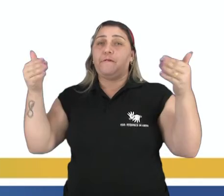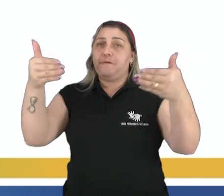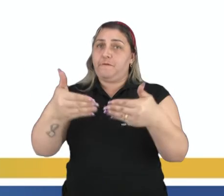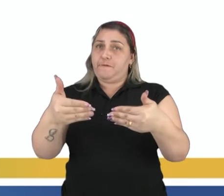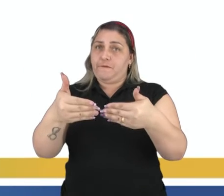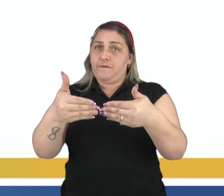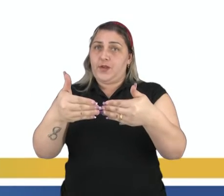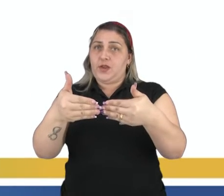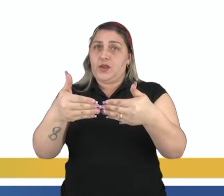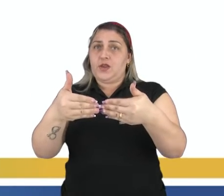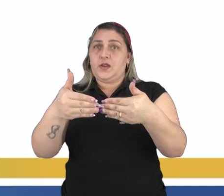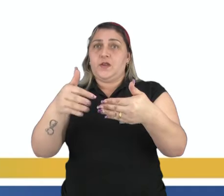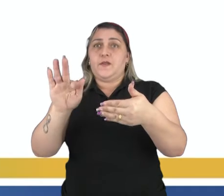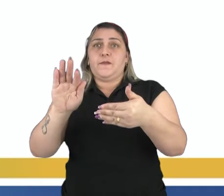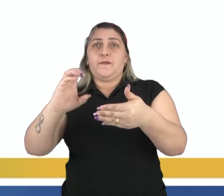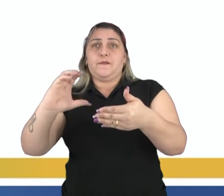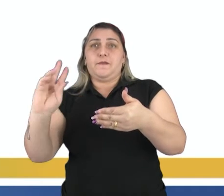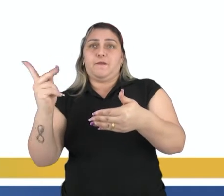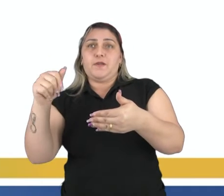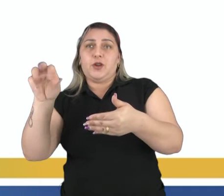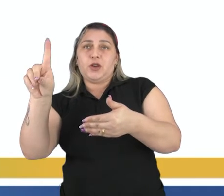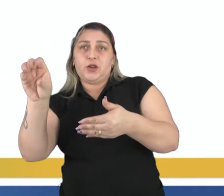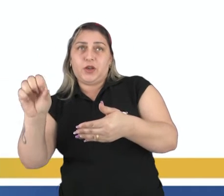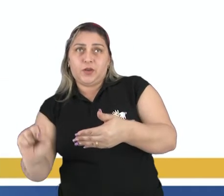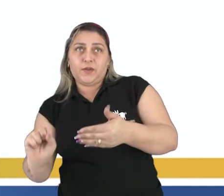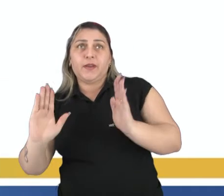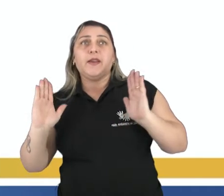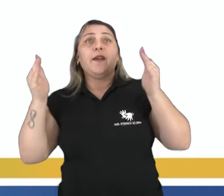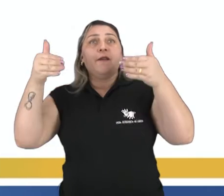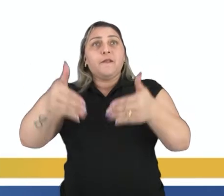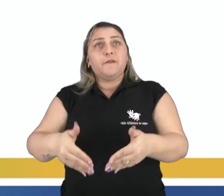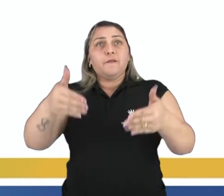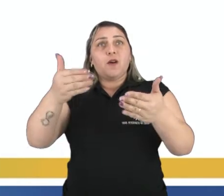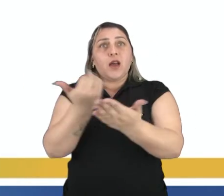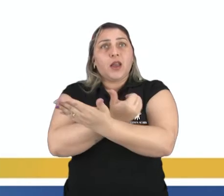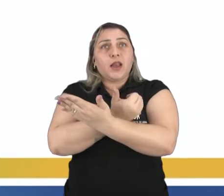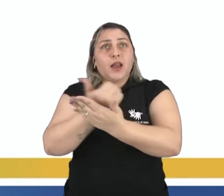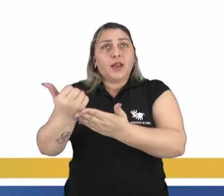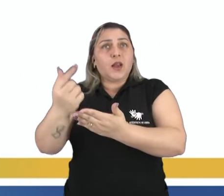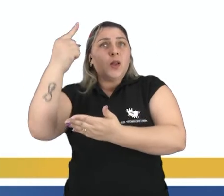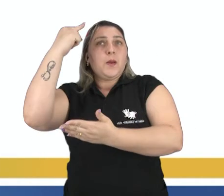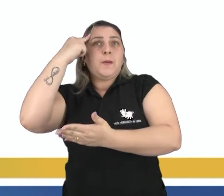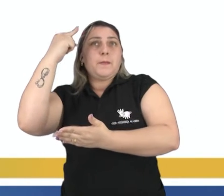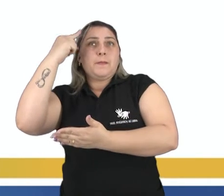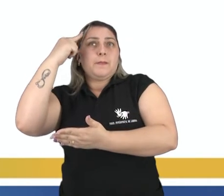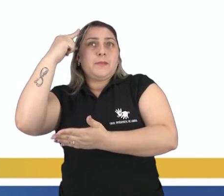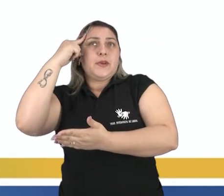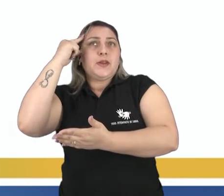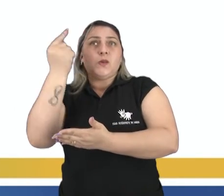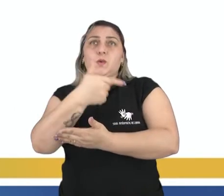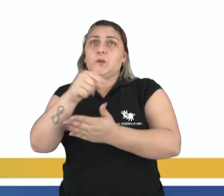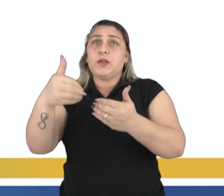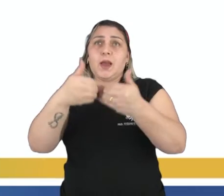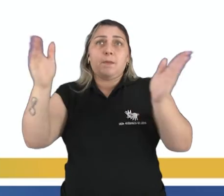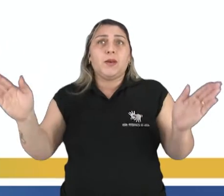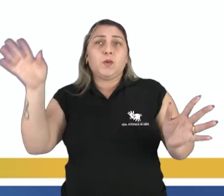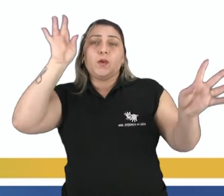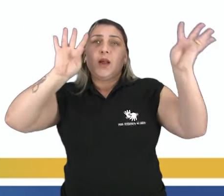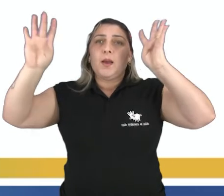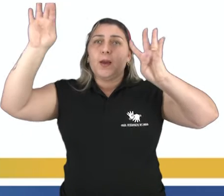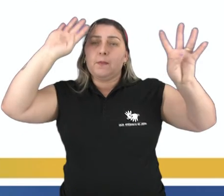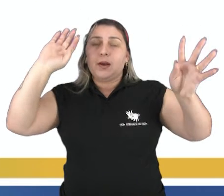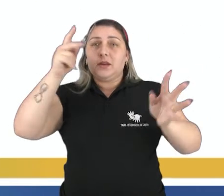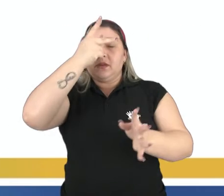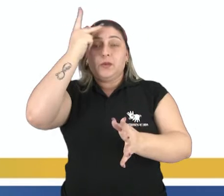também, né, os fechados, que ele vai focar onde? Na ação e não